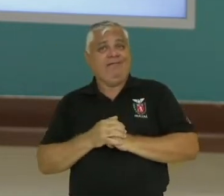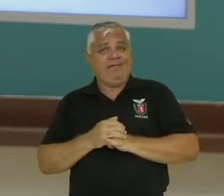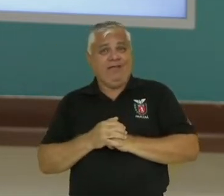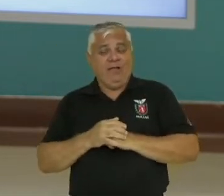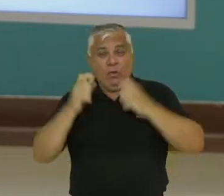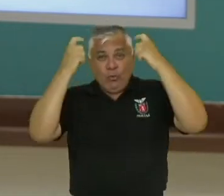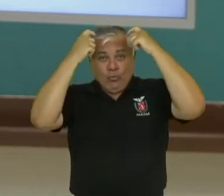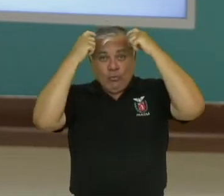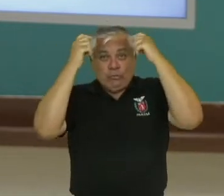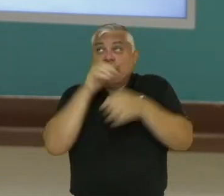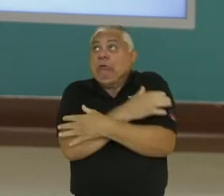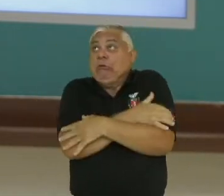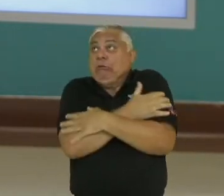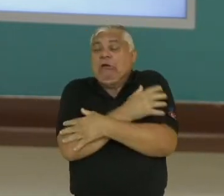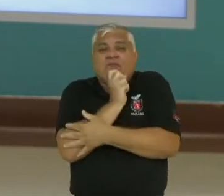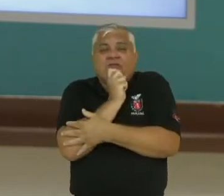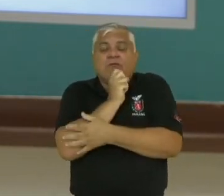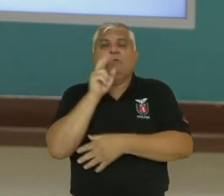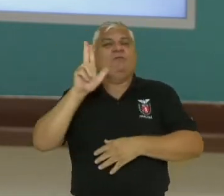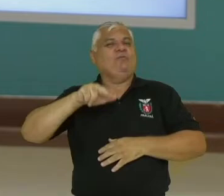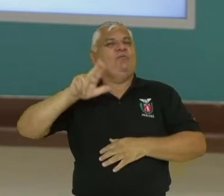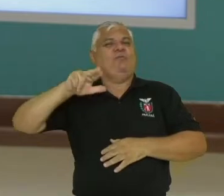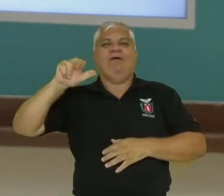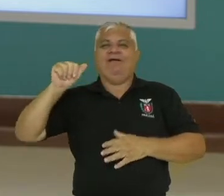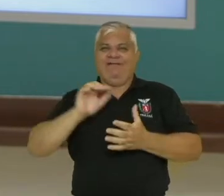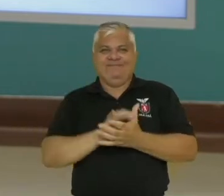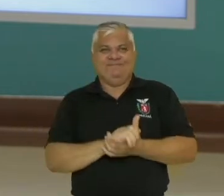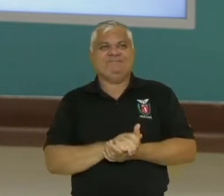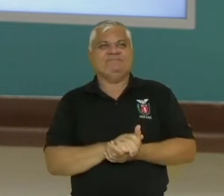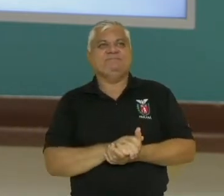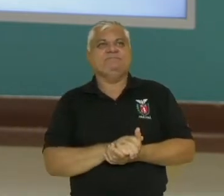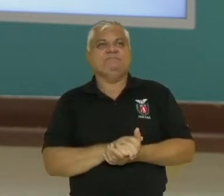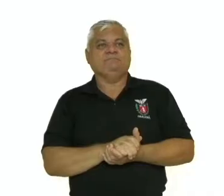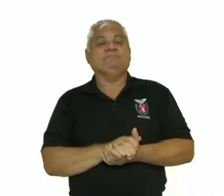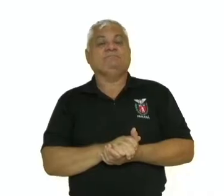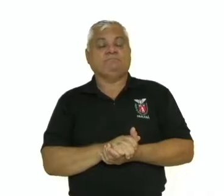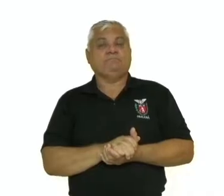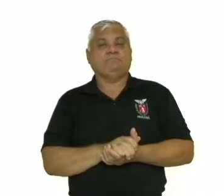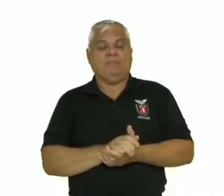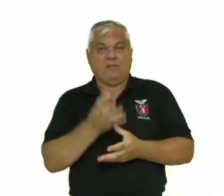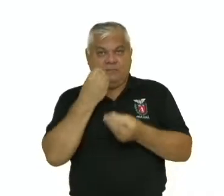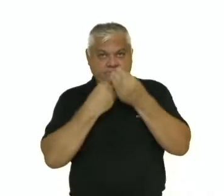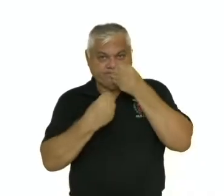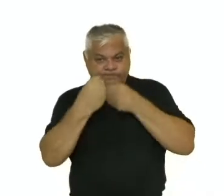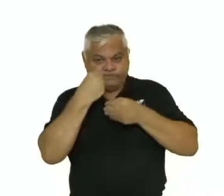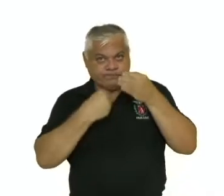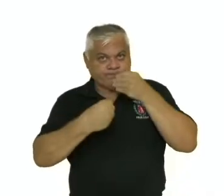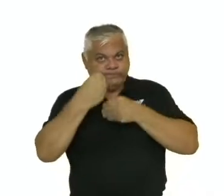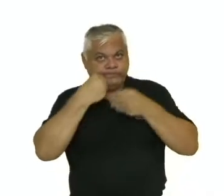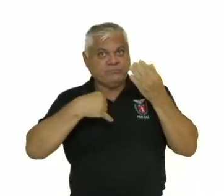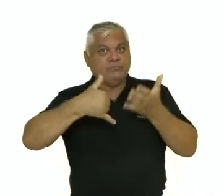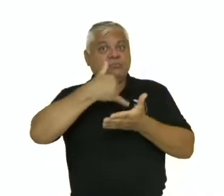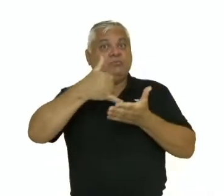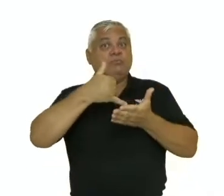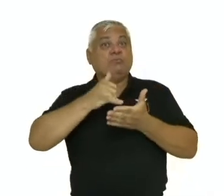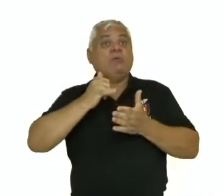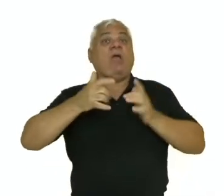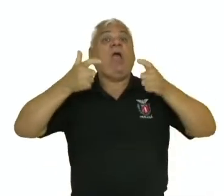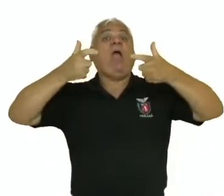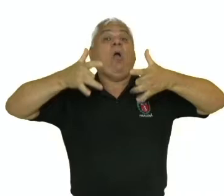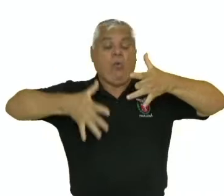vai passar frio no inverno na região onde ele vive. O excesso de gordura então é estocado aonde?